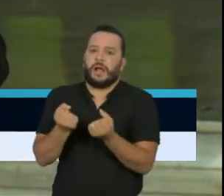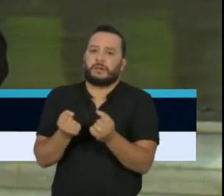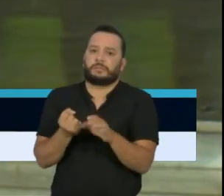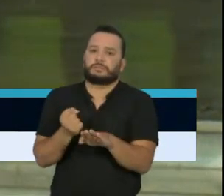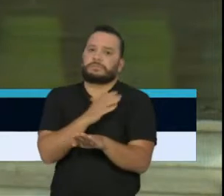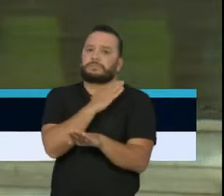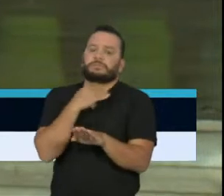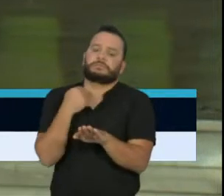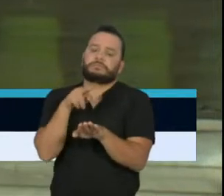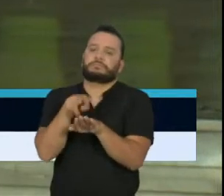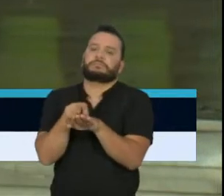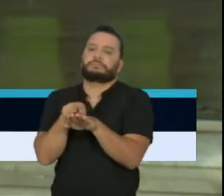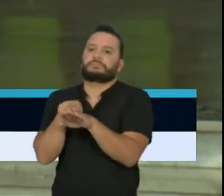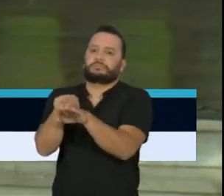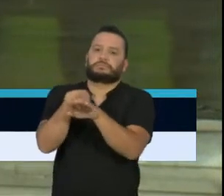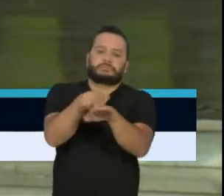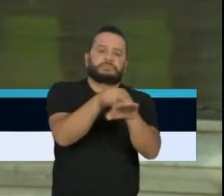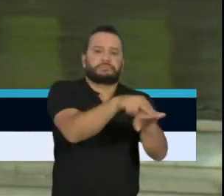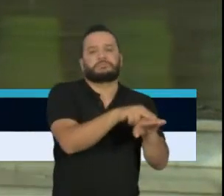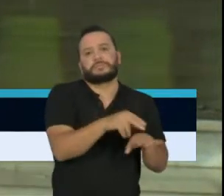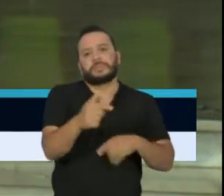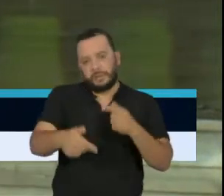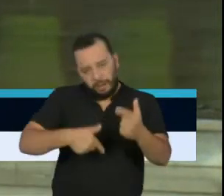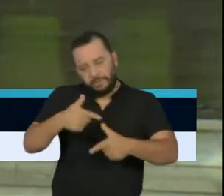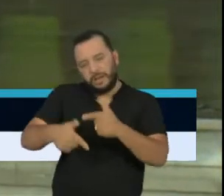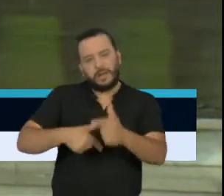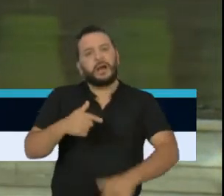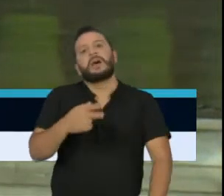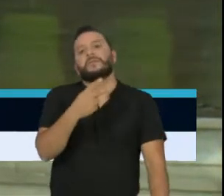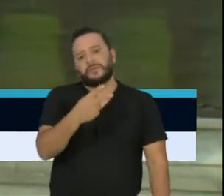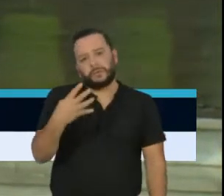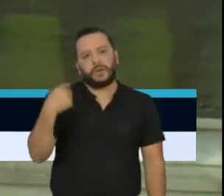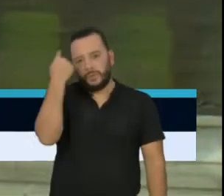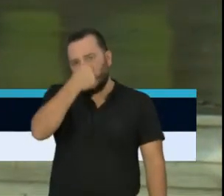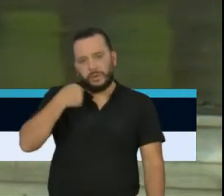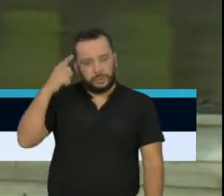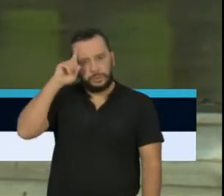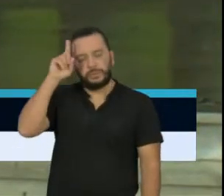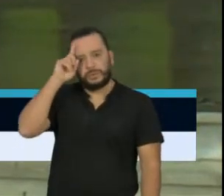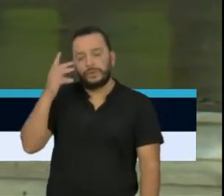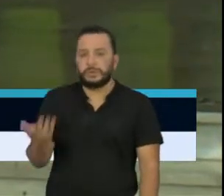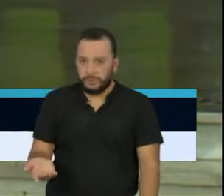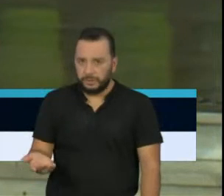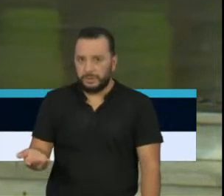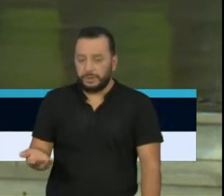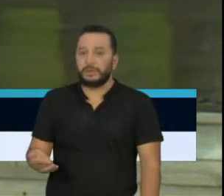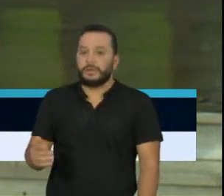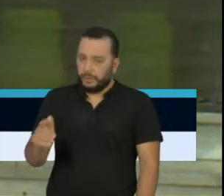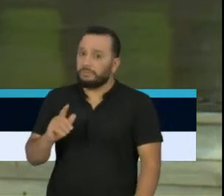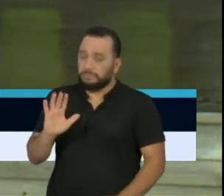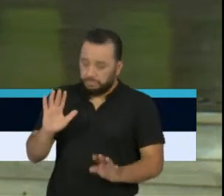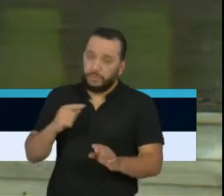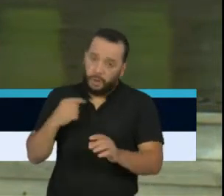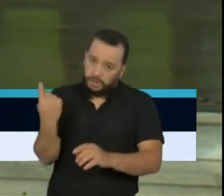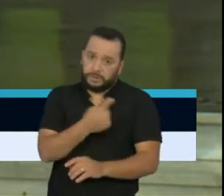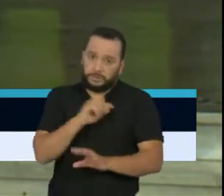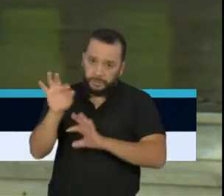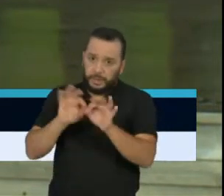relação à demanda do serviço funerário, mas ocupação, número de leitos, mais uma vez, do quanto as